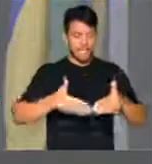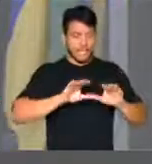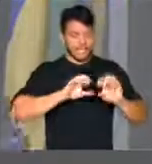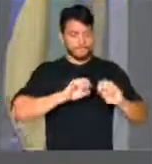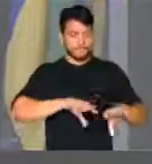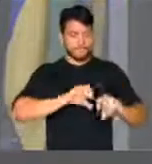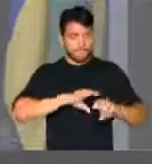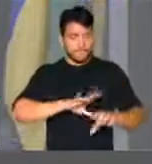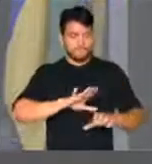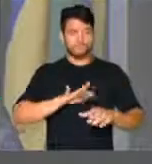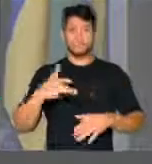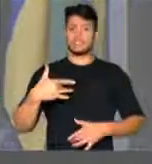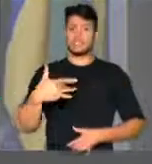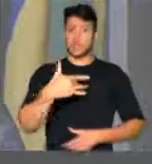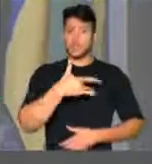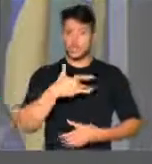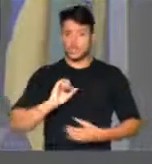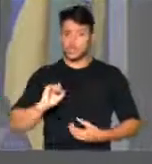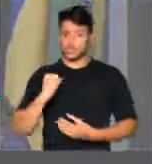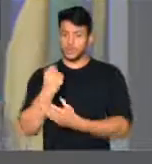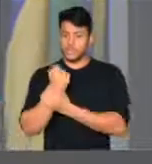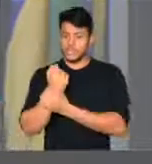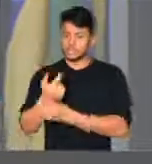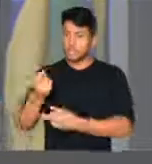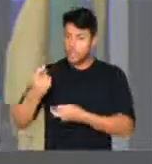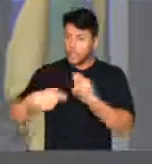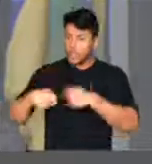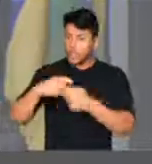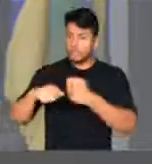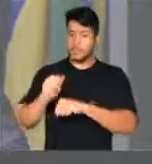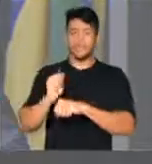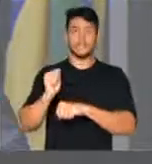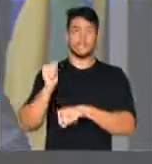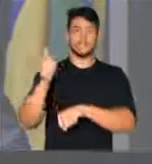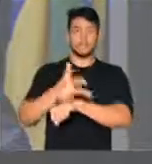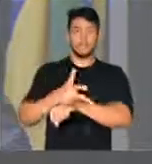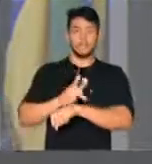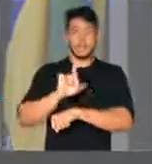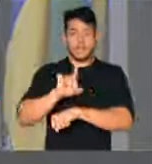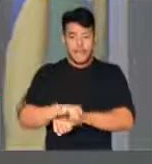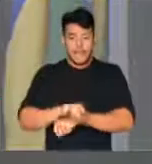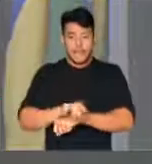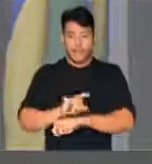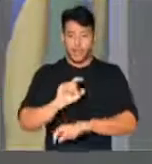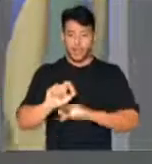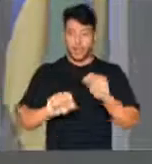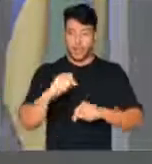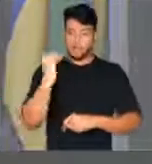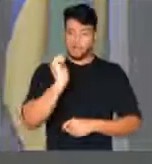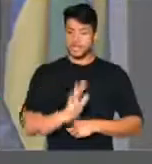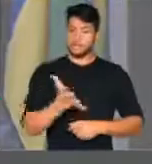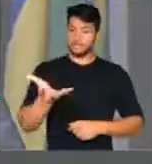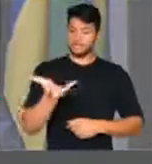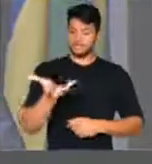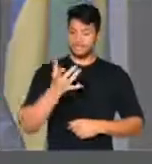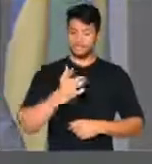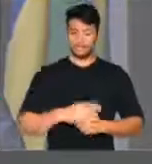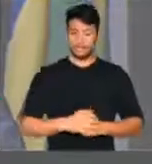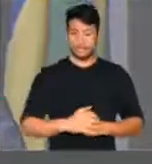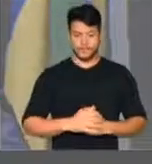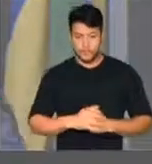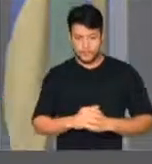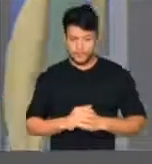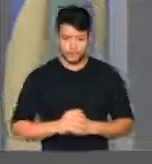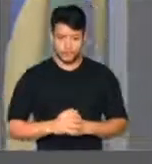do emprego e da vida da população brasileira. É isso que o Brasil espera desse Congresso, é isso que eu espero daqueles que